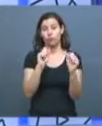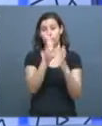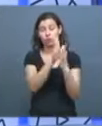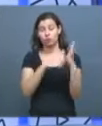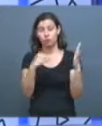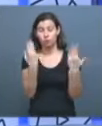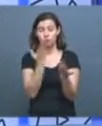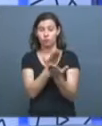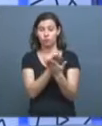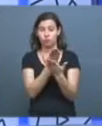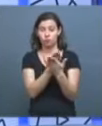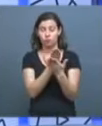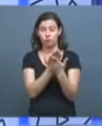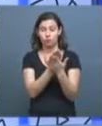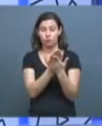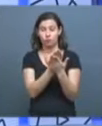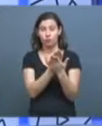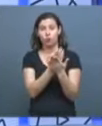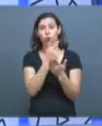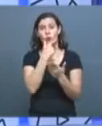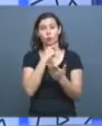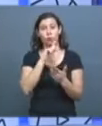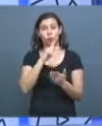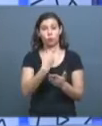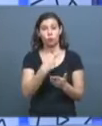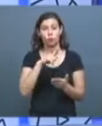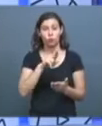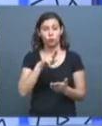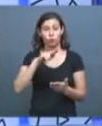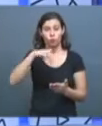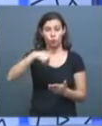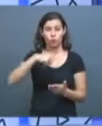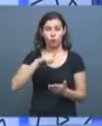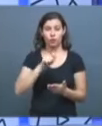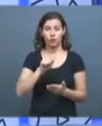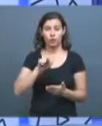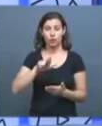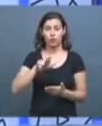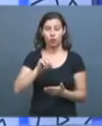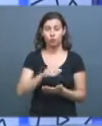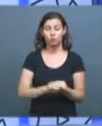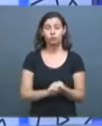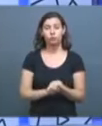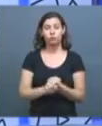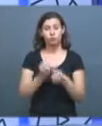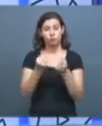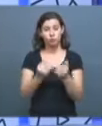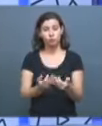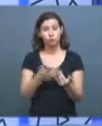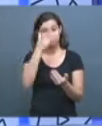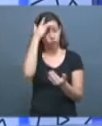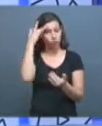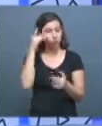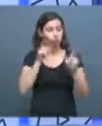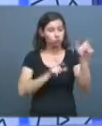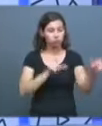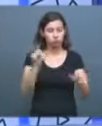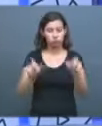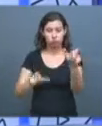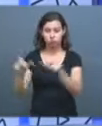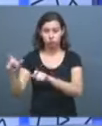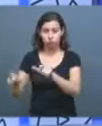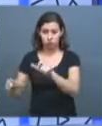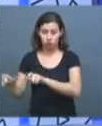estudado por um húngaro em 1936, quando ele dividiu os estresses em cobaias em três grandes